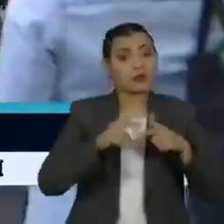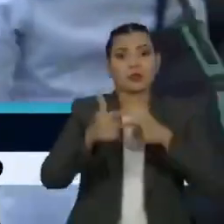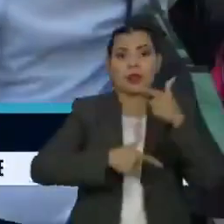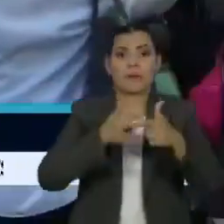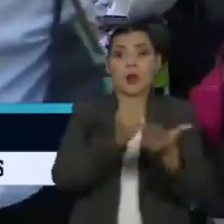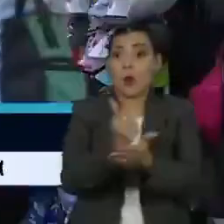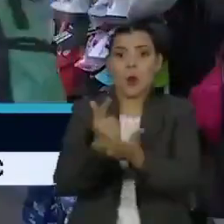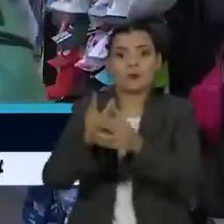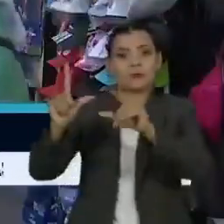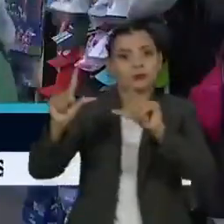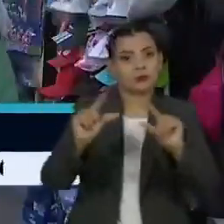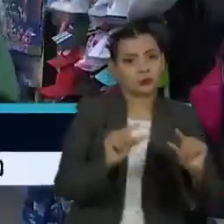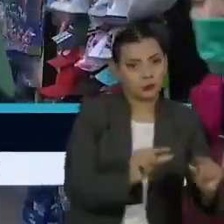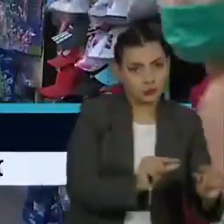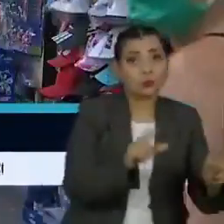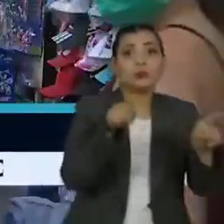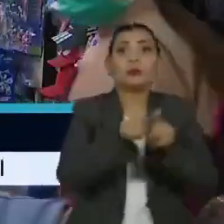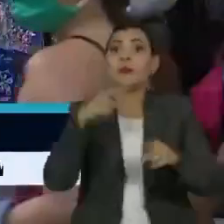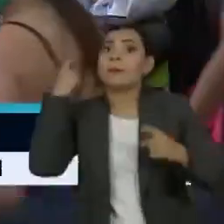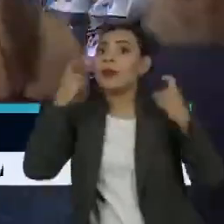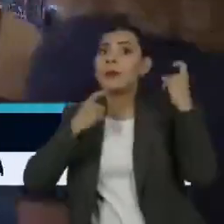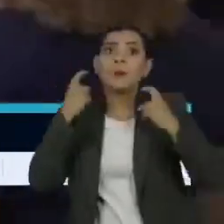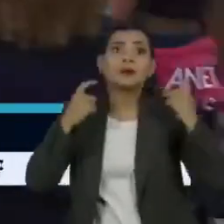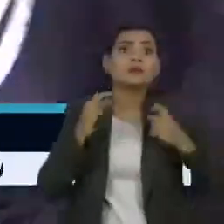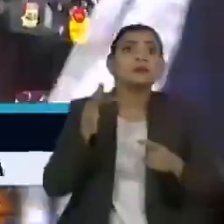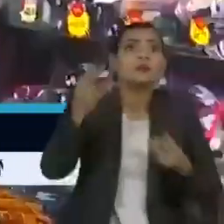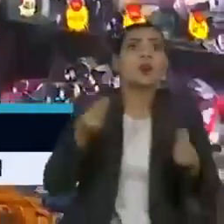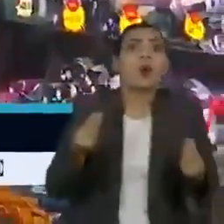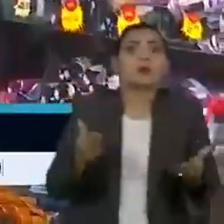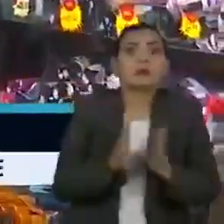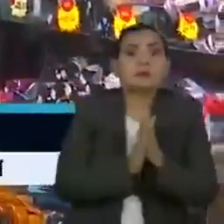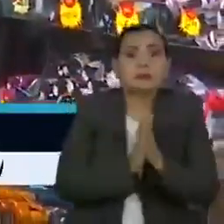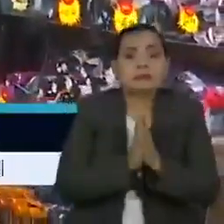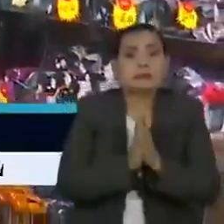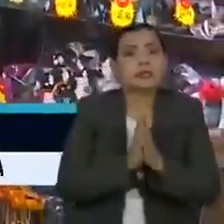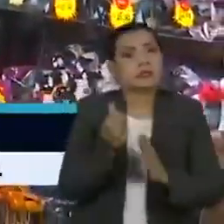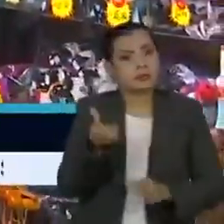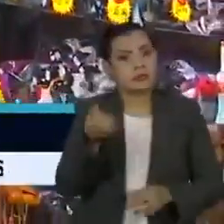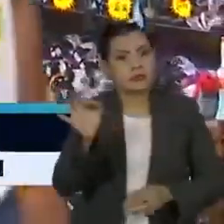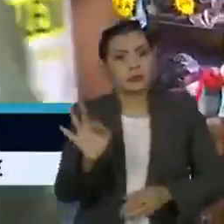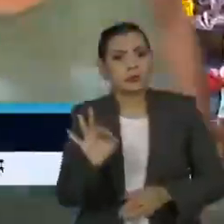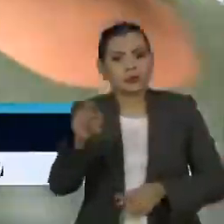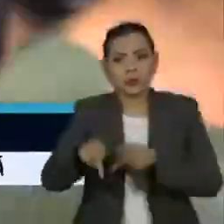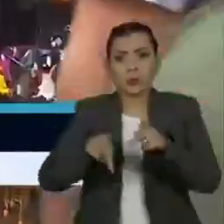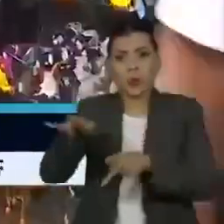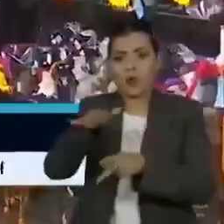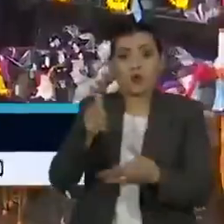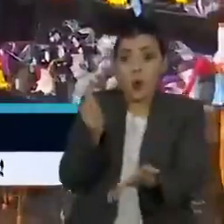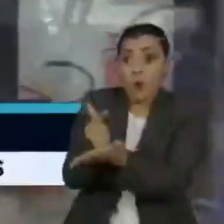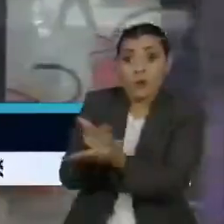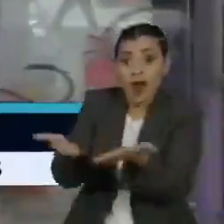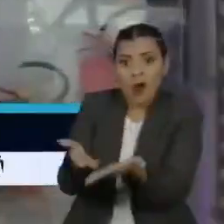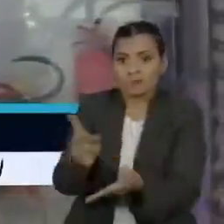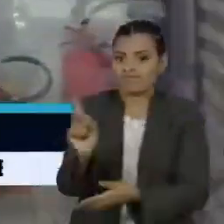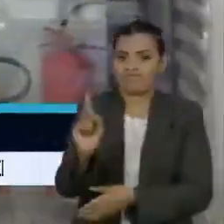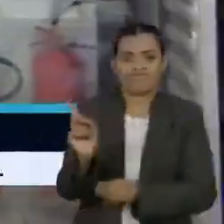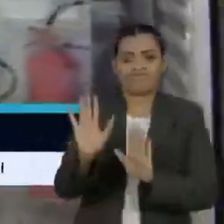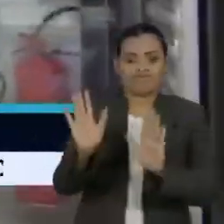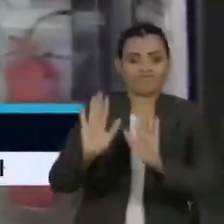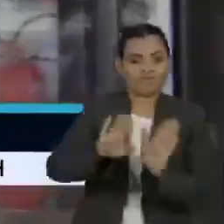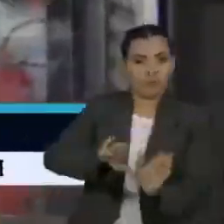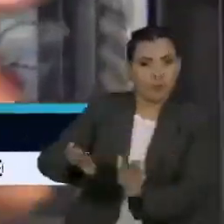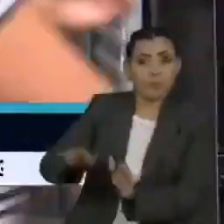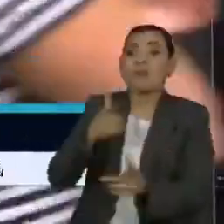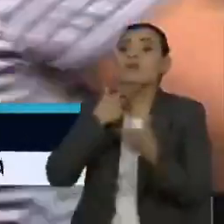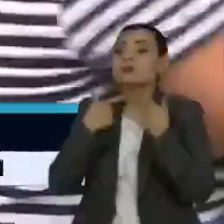o consumo e aumentou as preocupações sobre o futuro. 60% dos consumidores estão deixando para depois bens e serviços